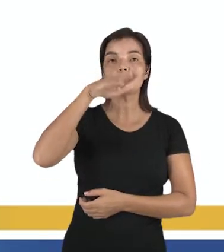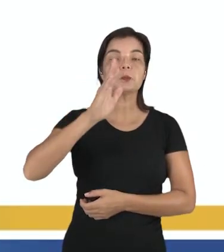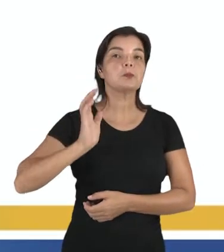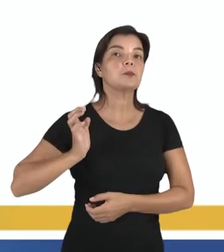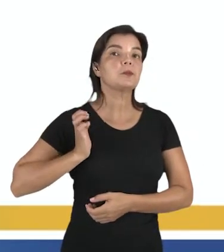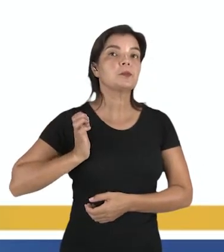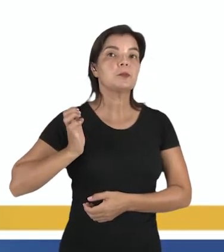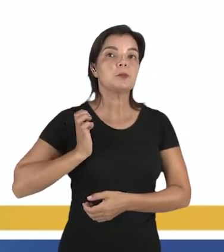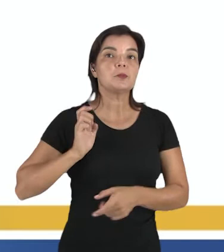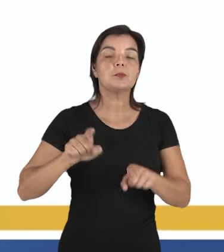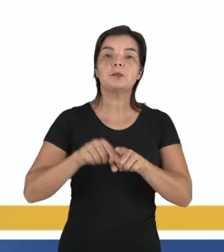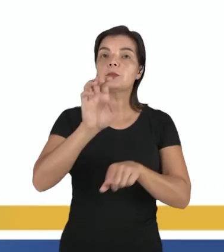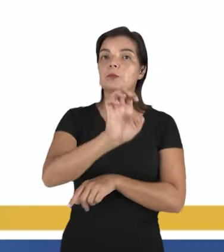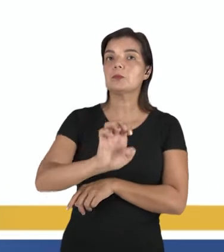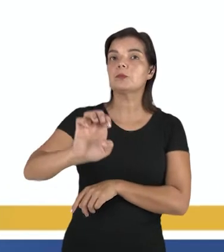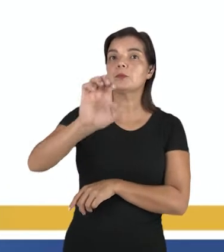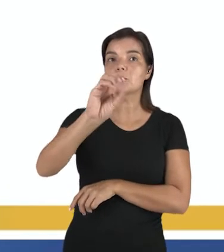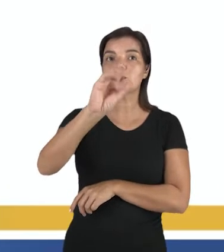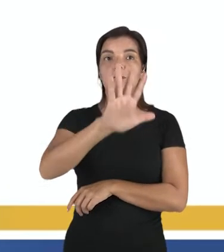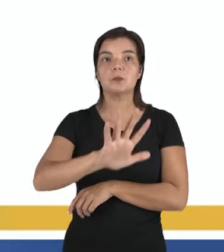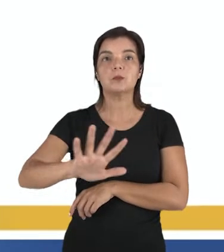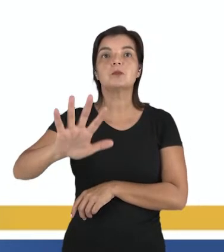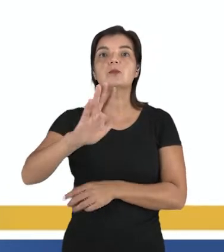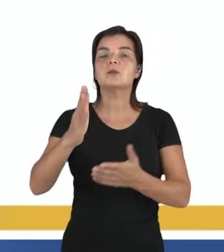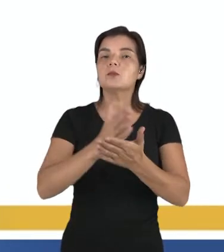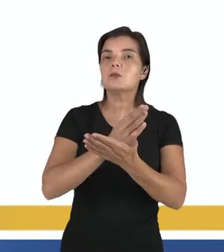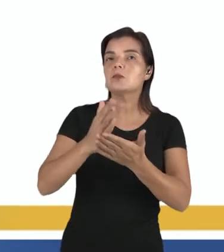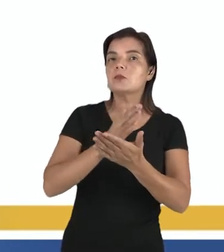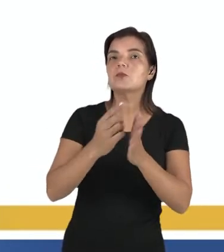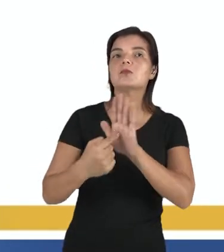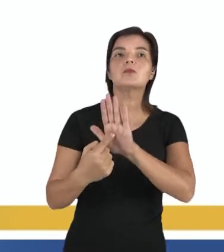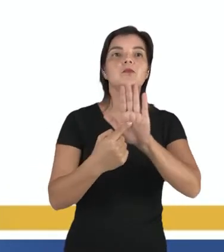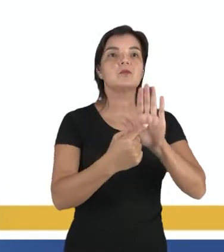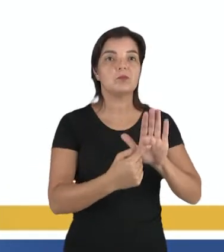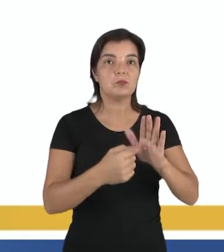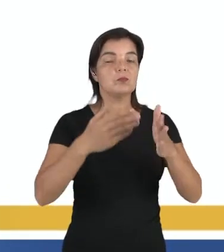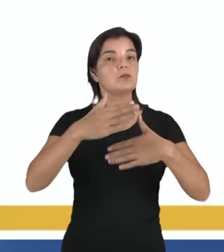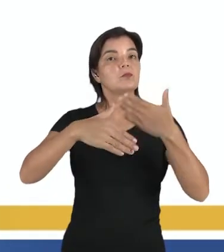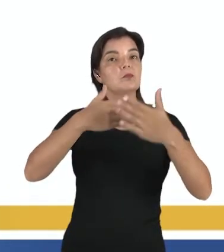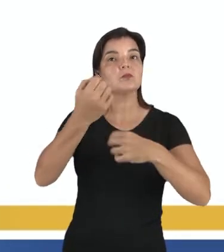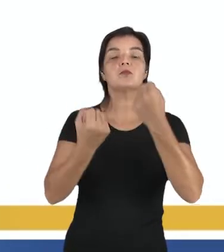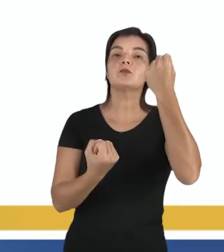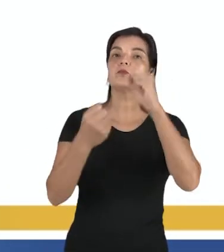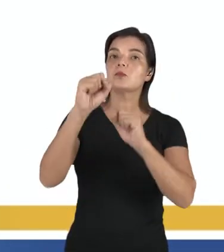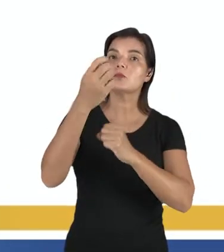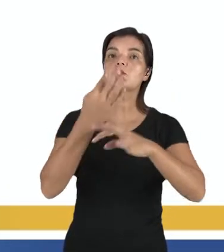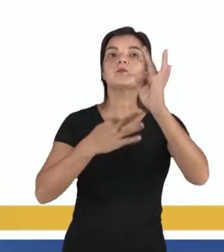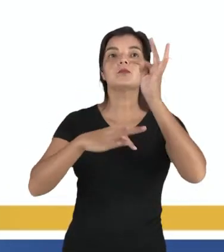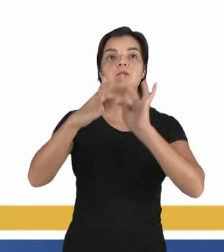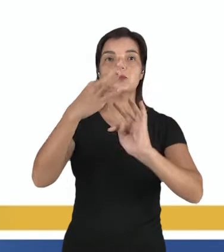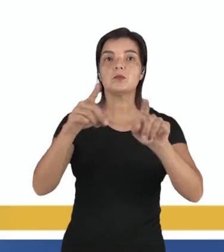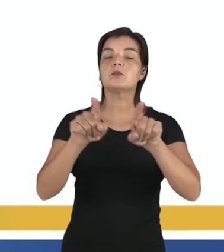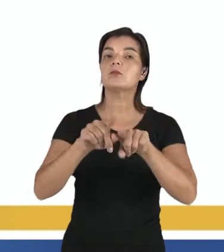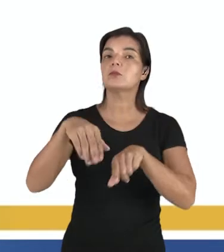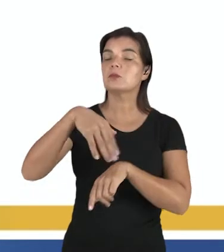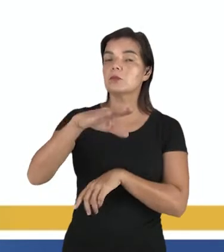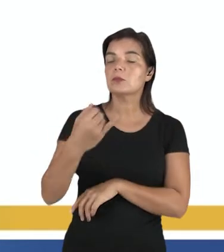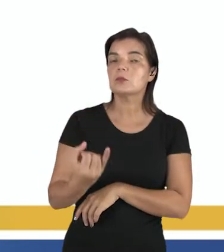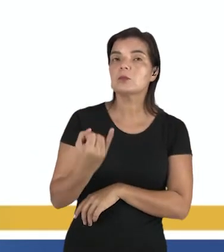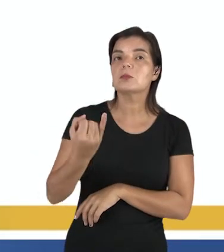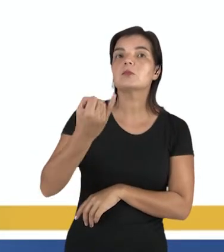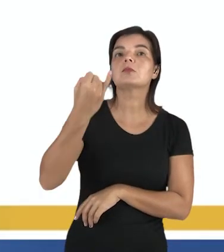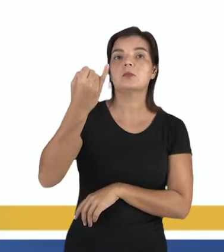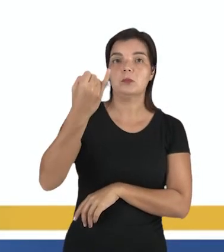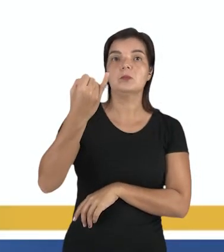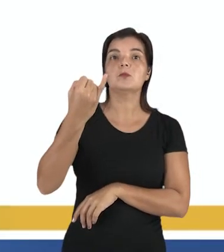Europa Ocidental e grande parte dos países apresentam grande desenvolvimento industrial e tecnológico.